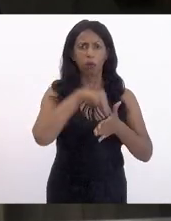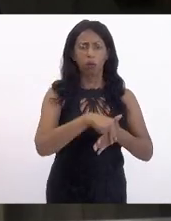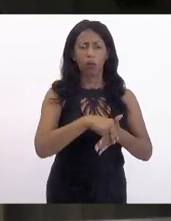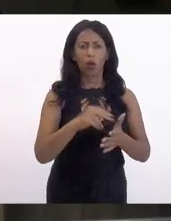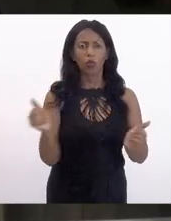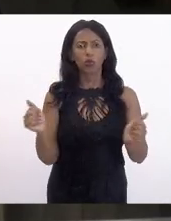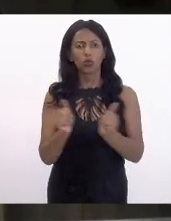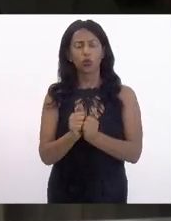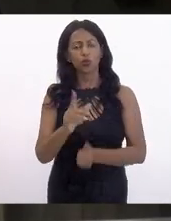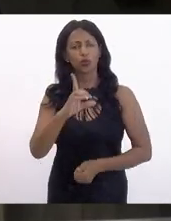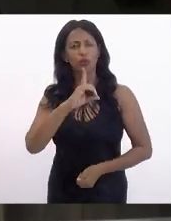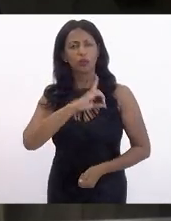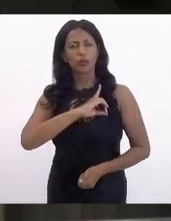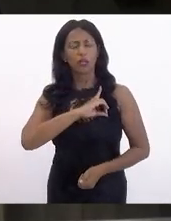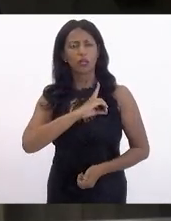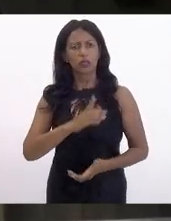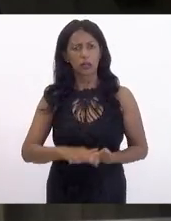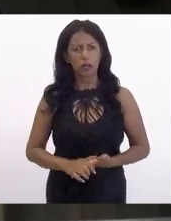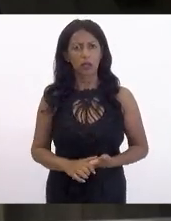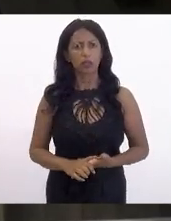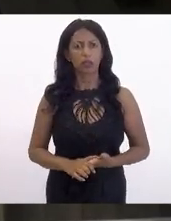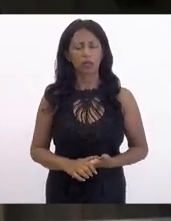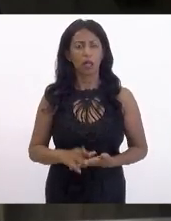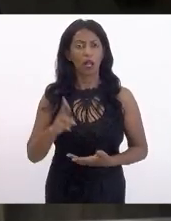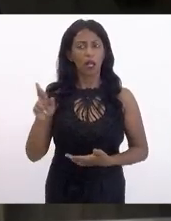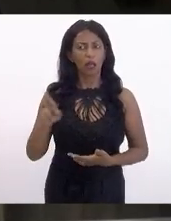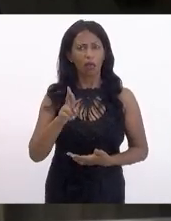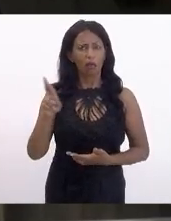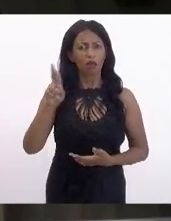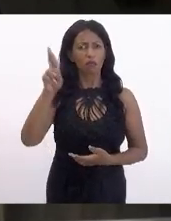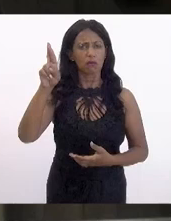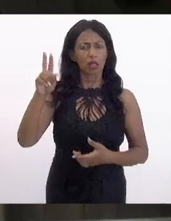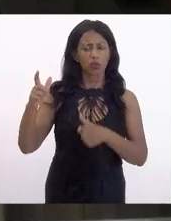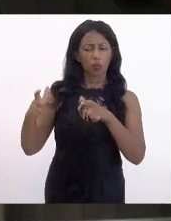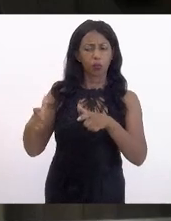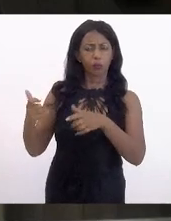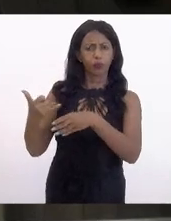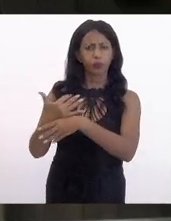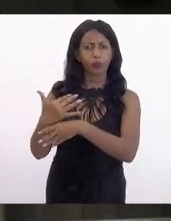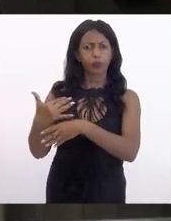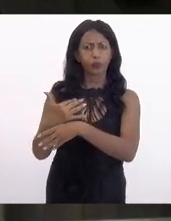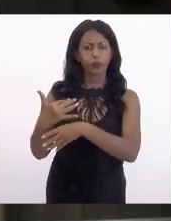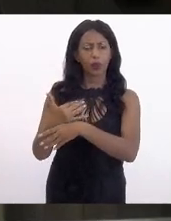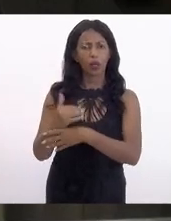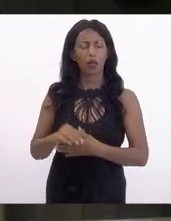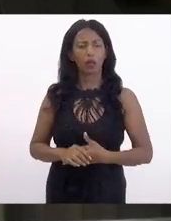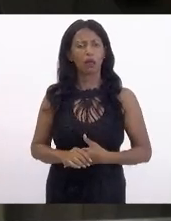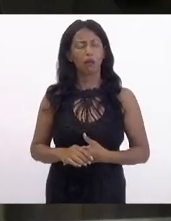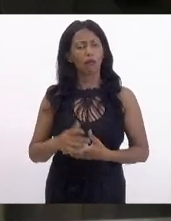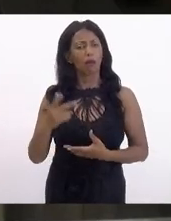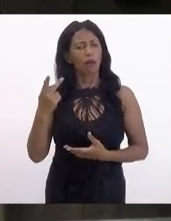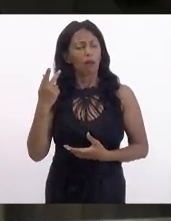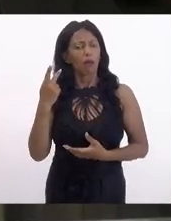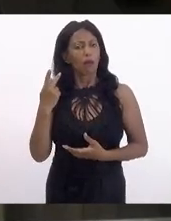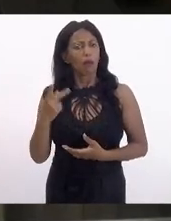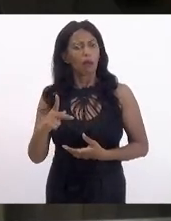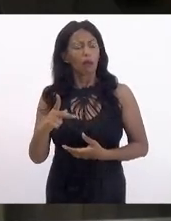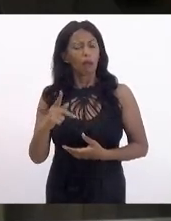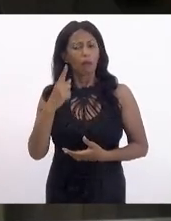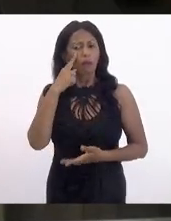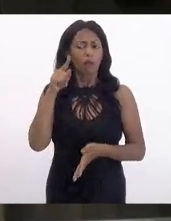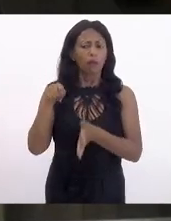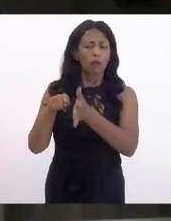à delegacia de polícia em Resende para que fosse